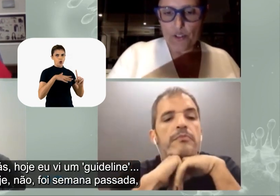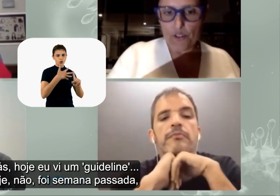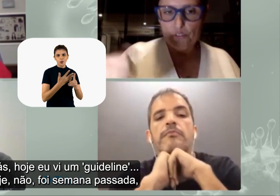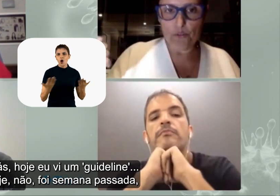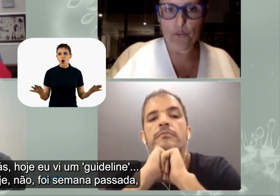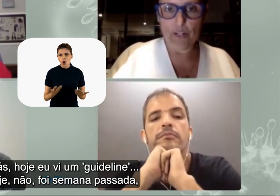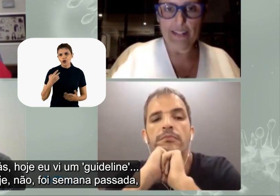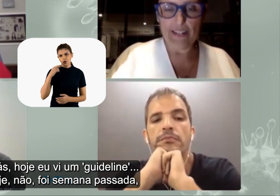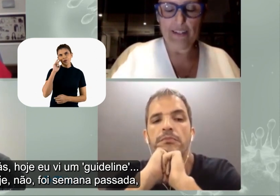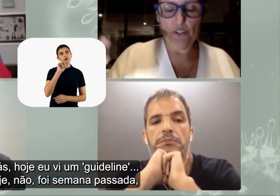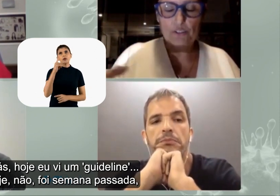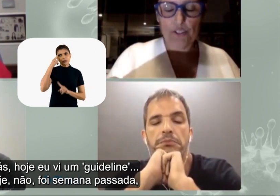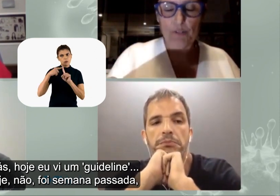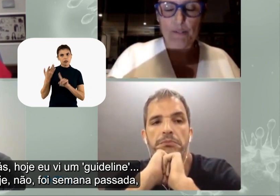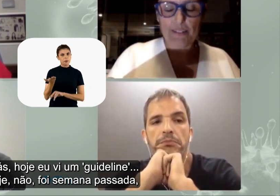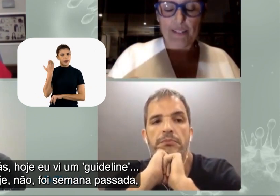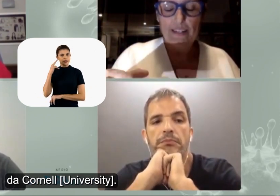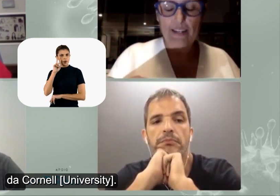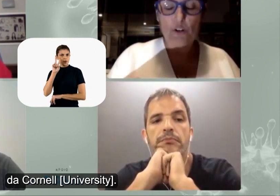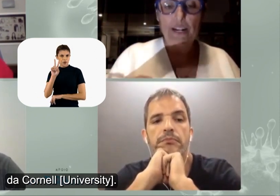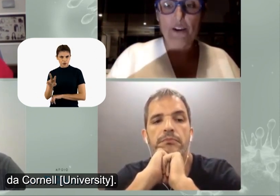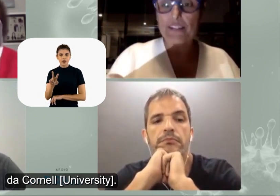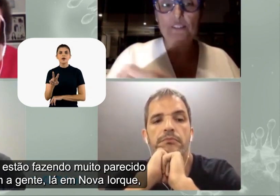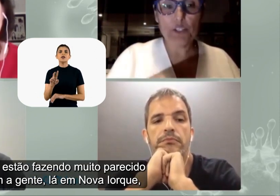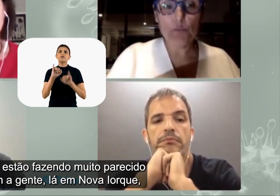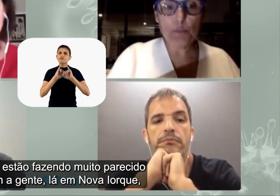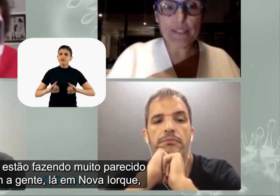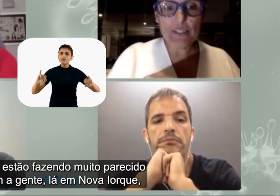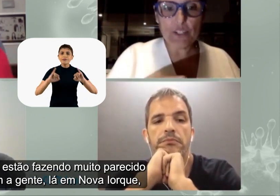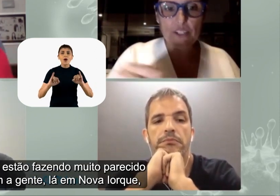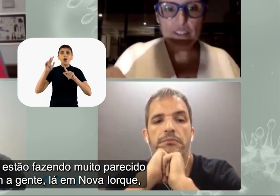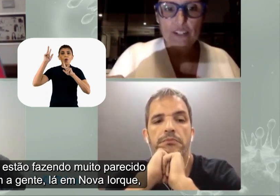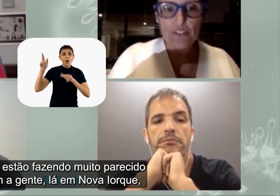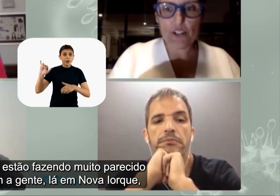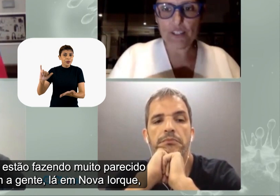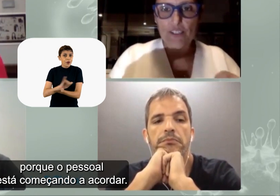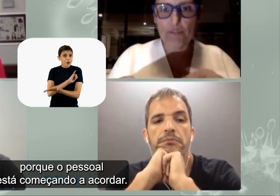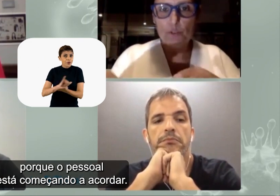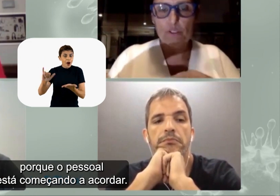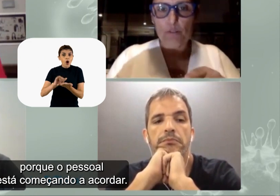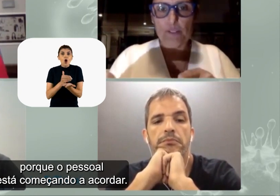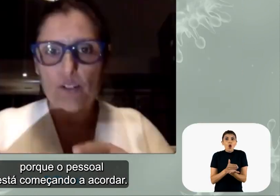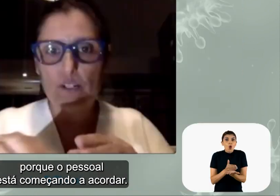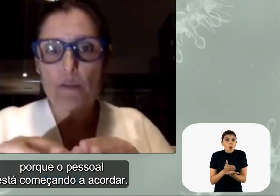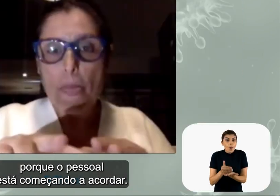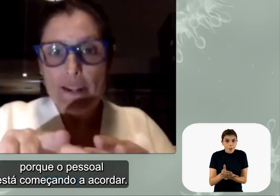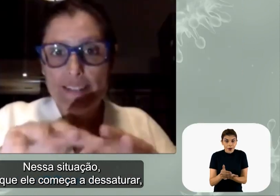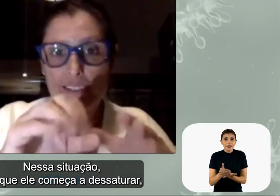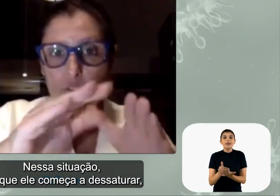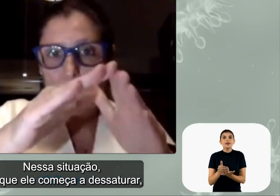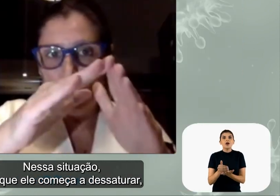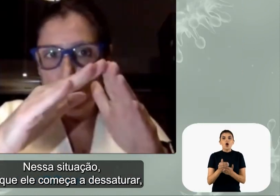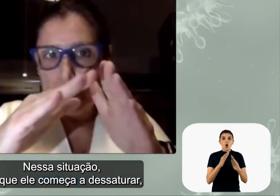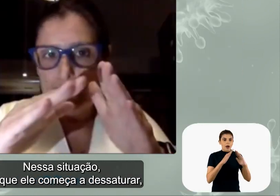Aliás, hoje eu vi um guideline, hoje não, foi semana passada, da Cornell, eles estão fazendo muito parecido com a gente lá em Nova York, antes que o pessoal está começando a acordar.